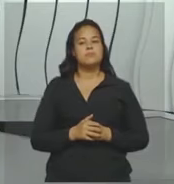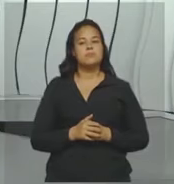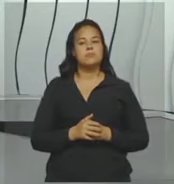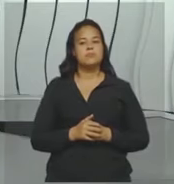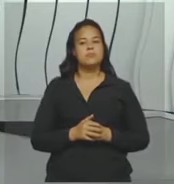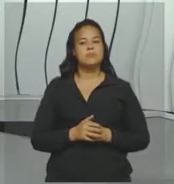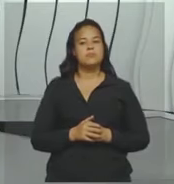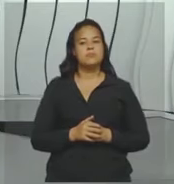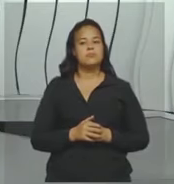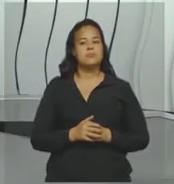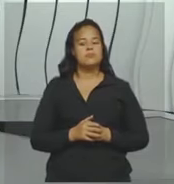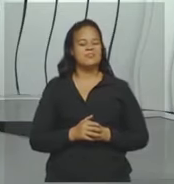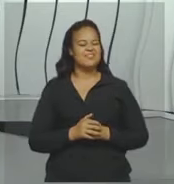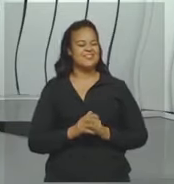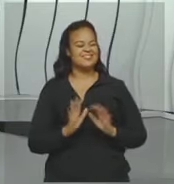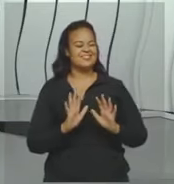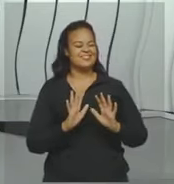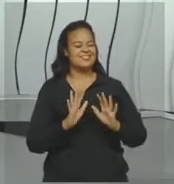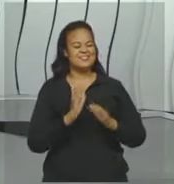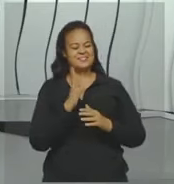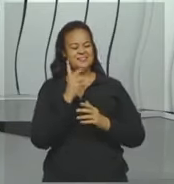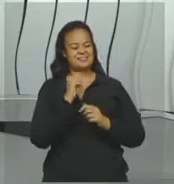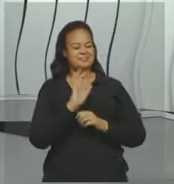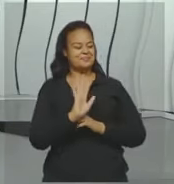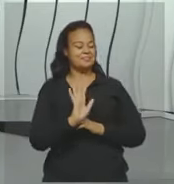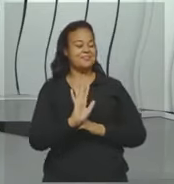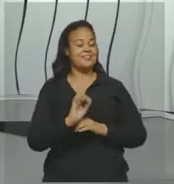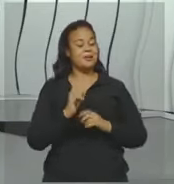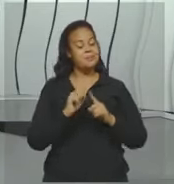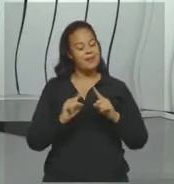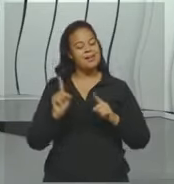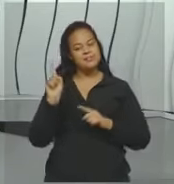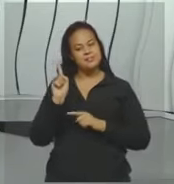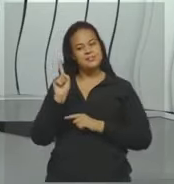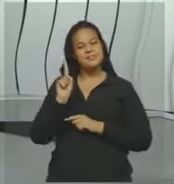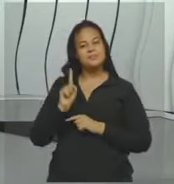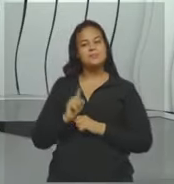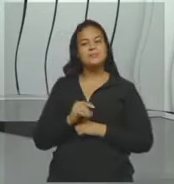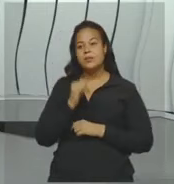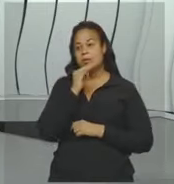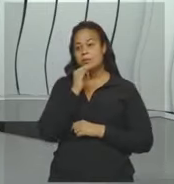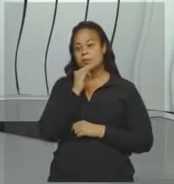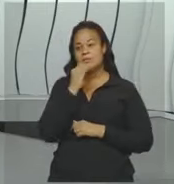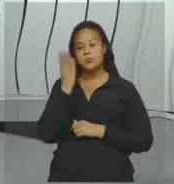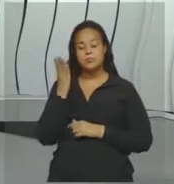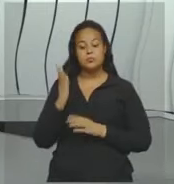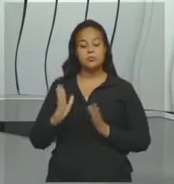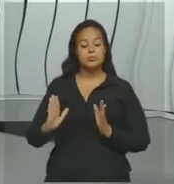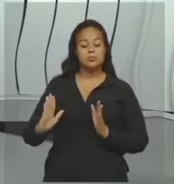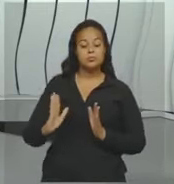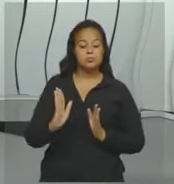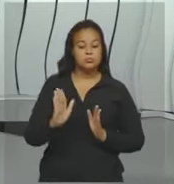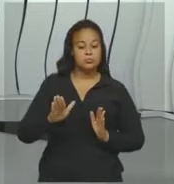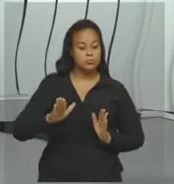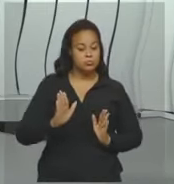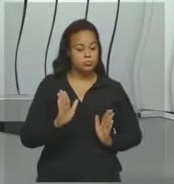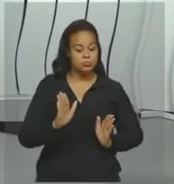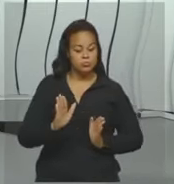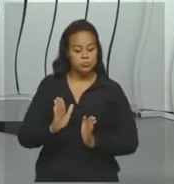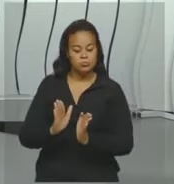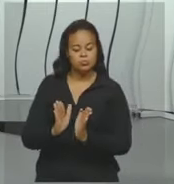Não ficou maravilhoso não, mas é isso, o plano inclinado. Juntando dois planos inclinados, você vai formar uma